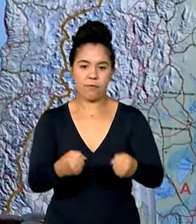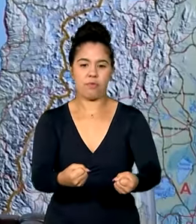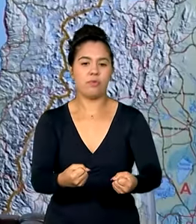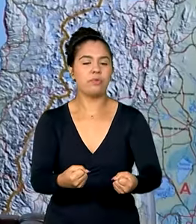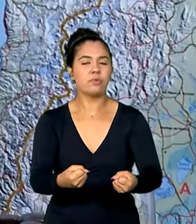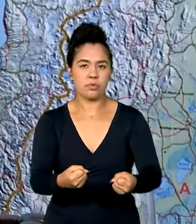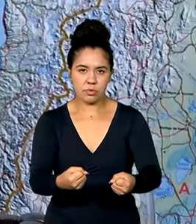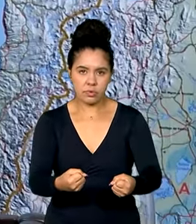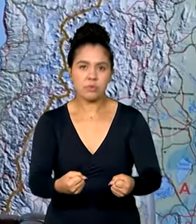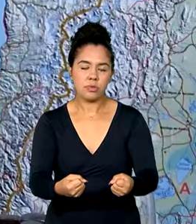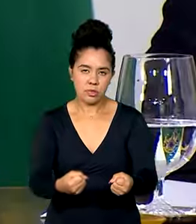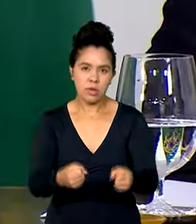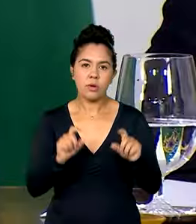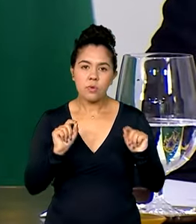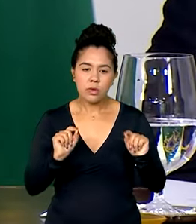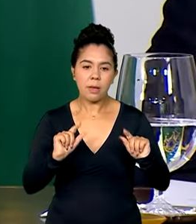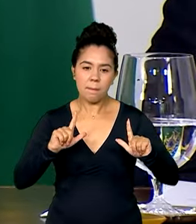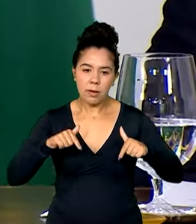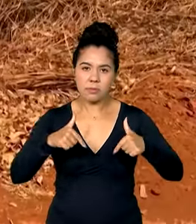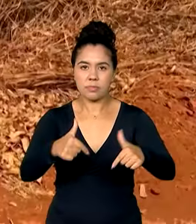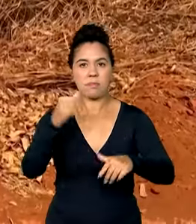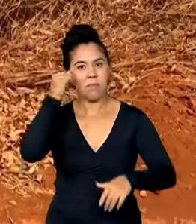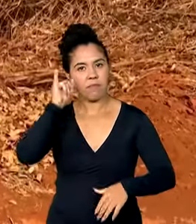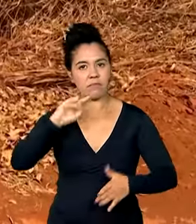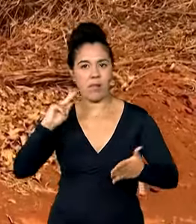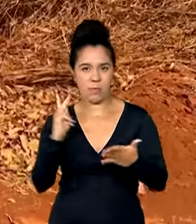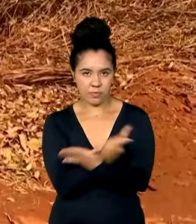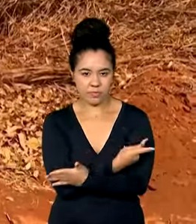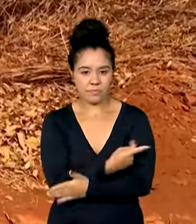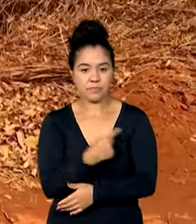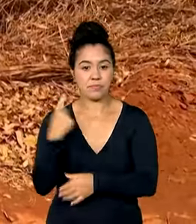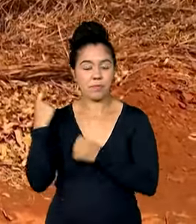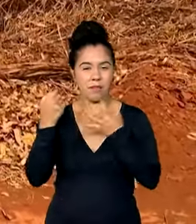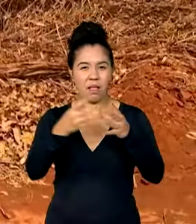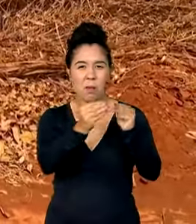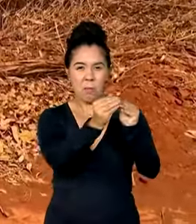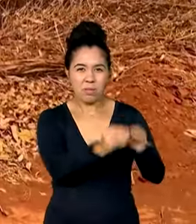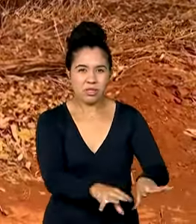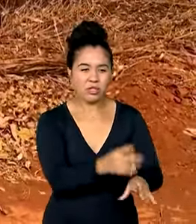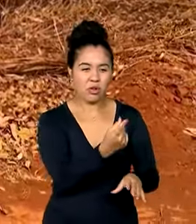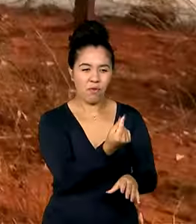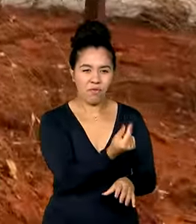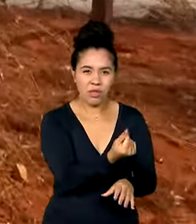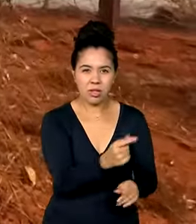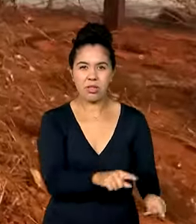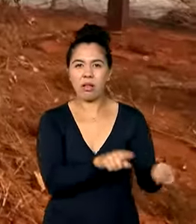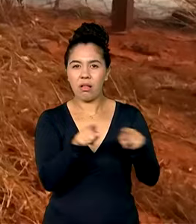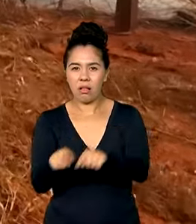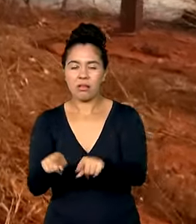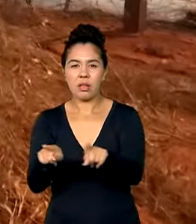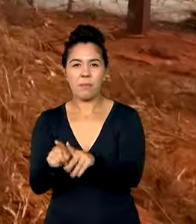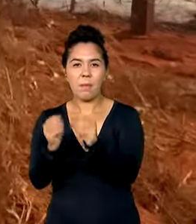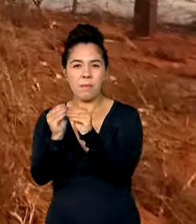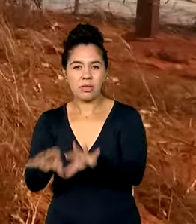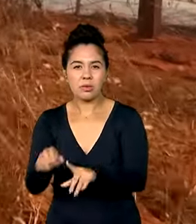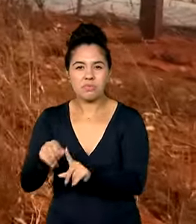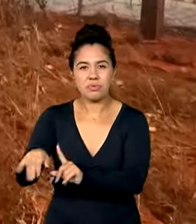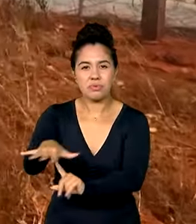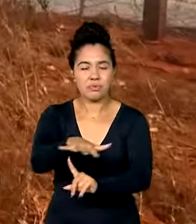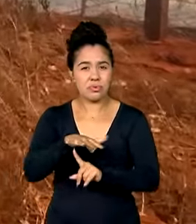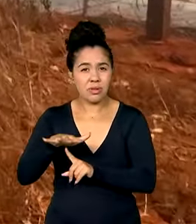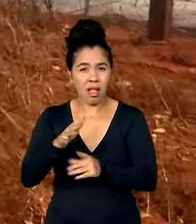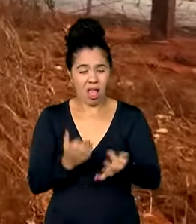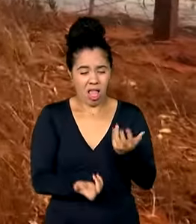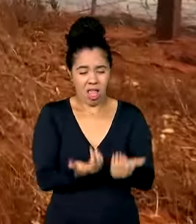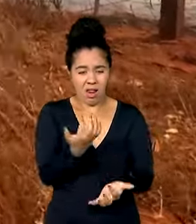necessários do ponto de vista de ter uma ação preventiva. Além do prejuízo financeiro e ambiental, as queimadas têm um efeito muito negativo